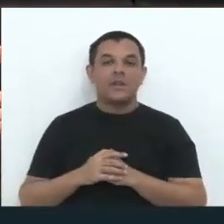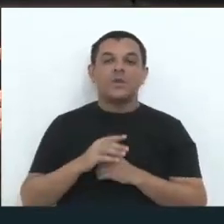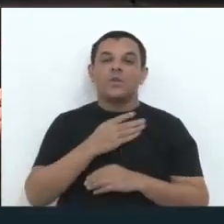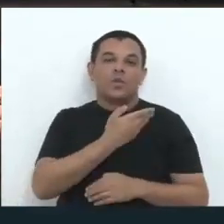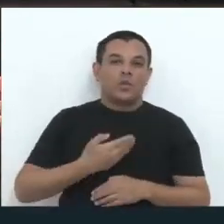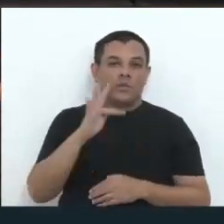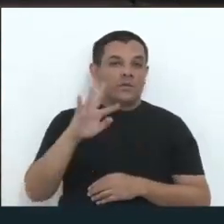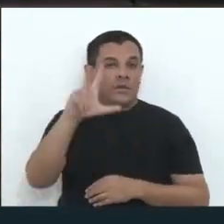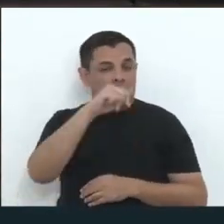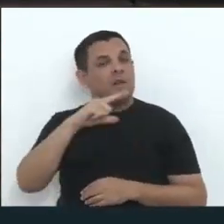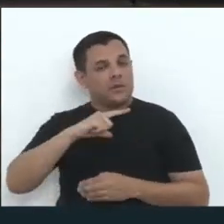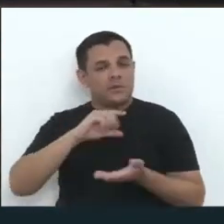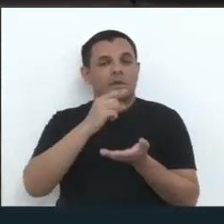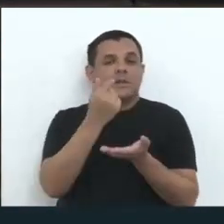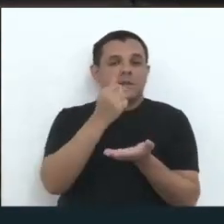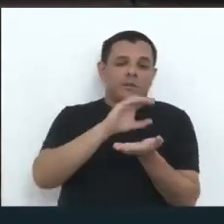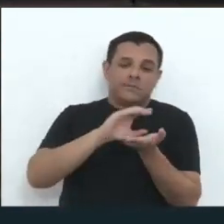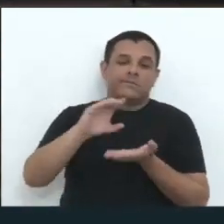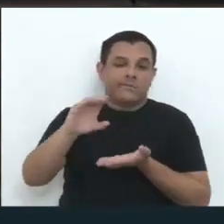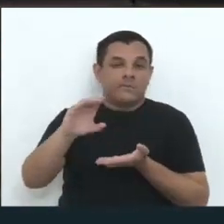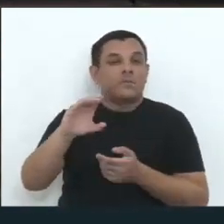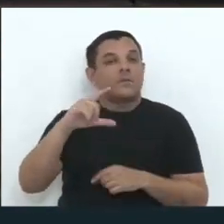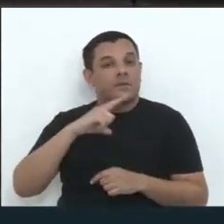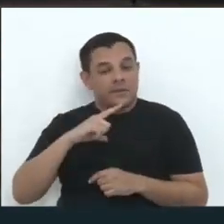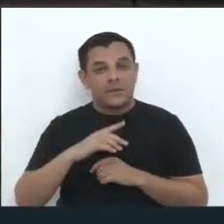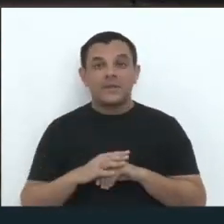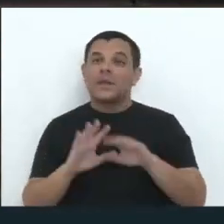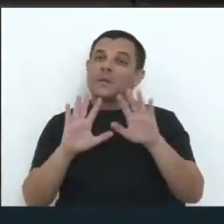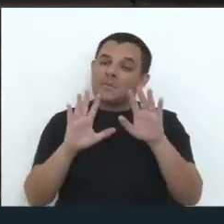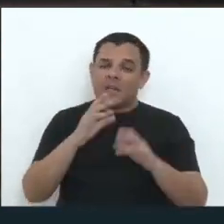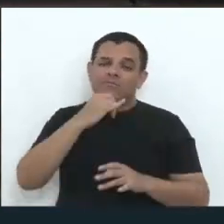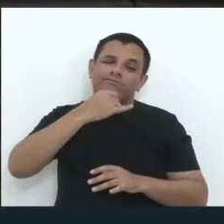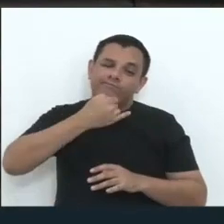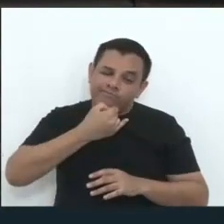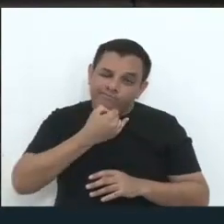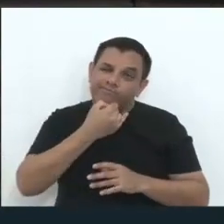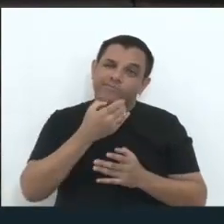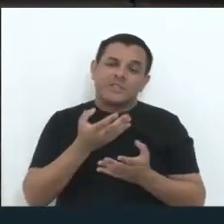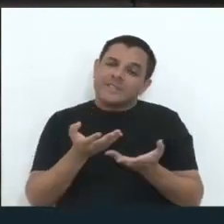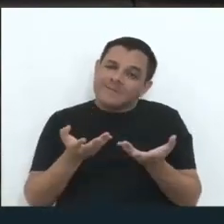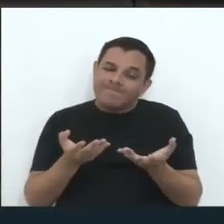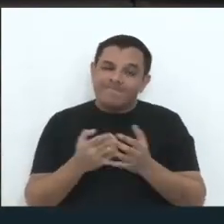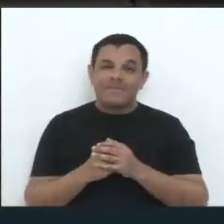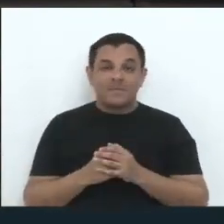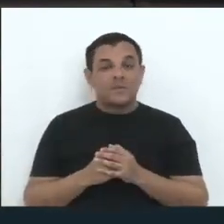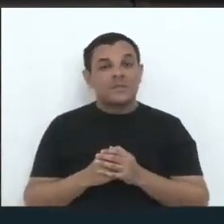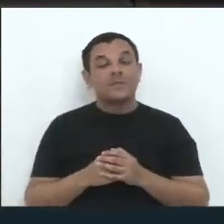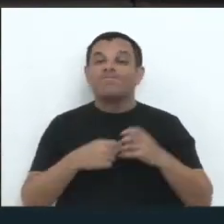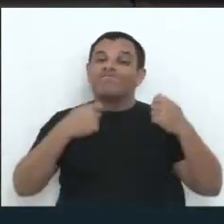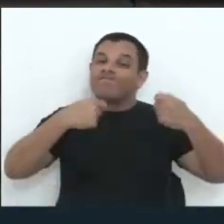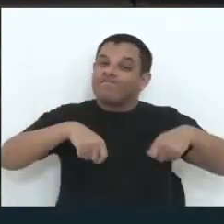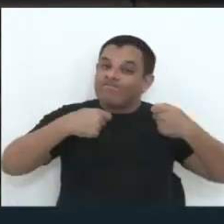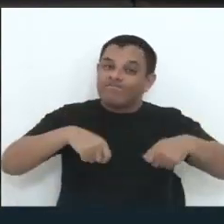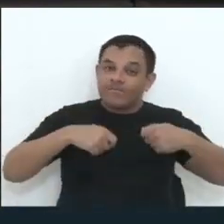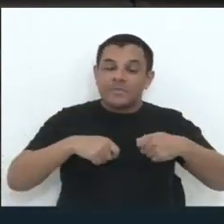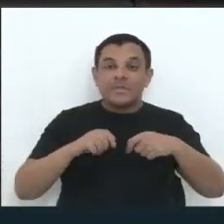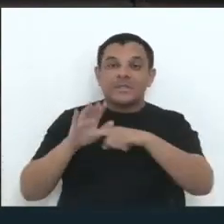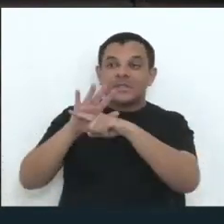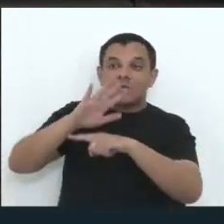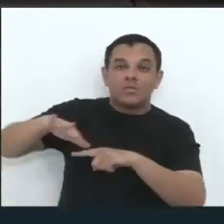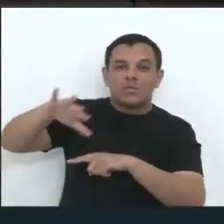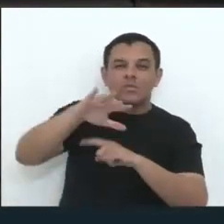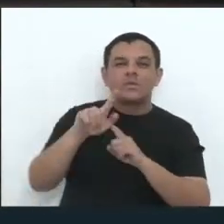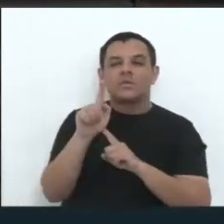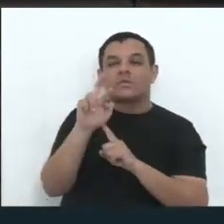repassado verbas, porém, infelizmente, é necessário sensibilizar o